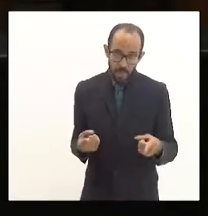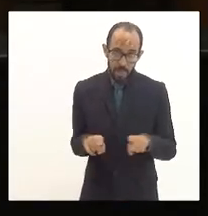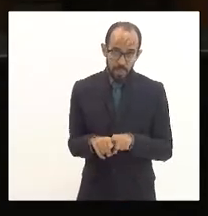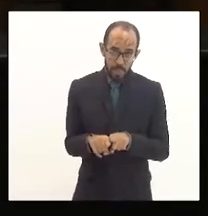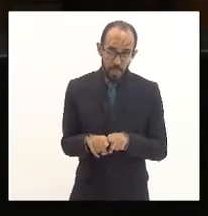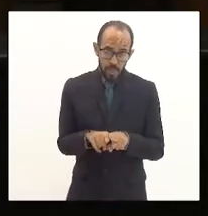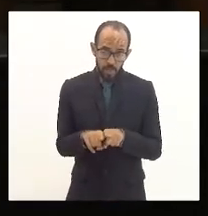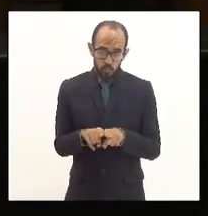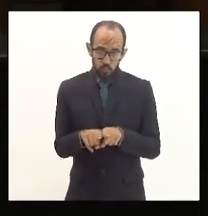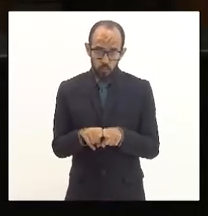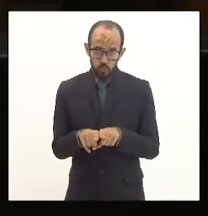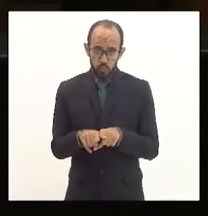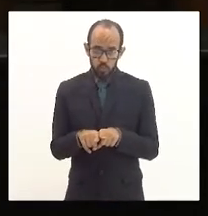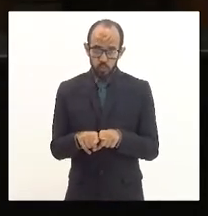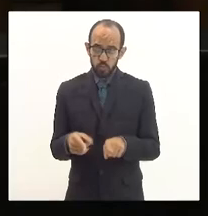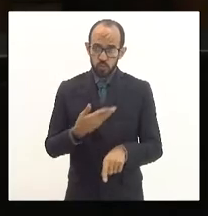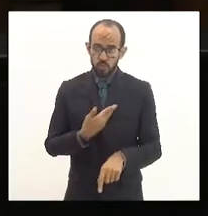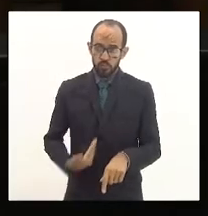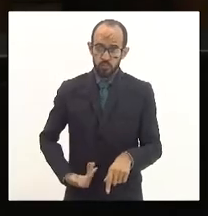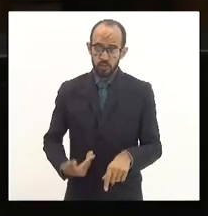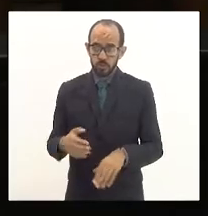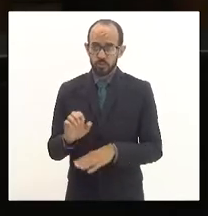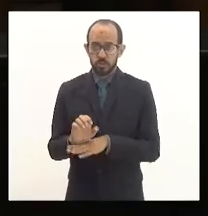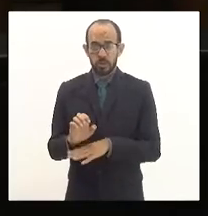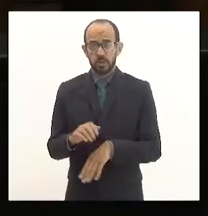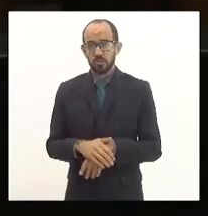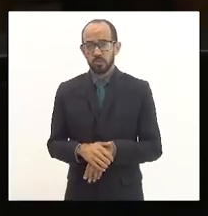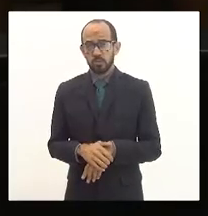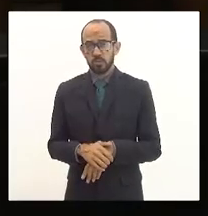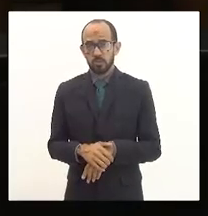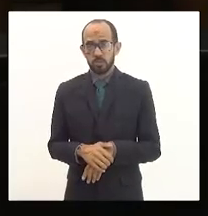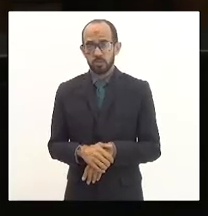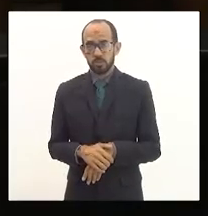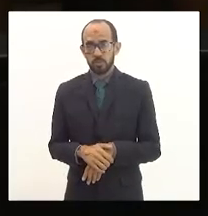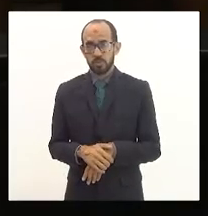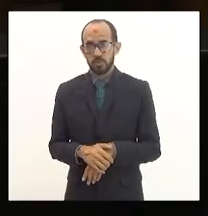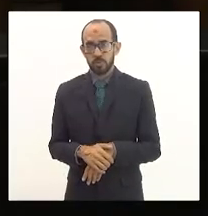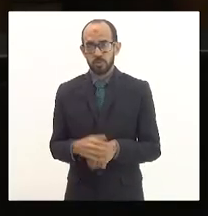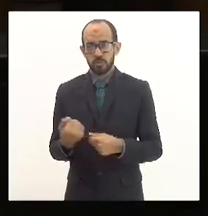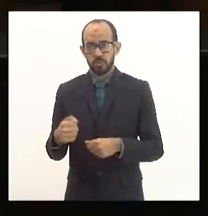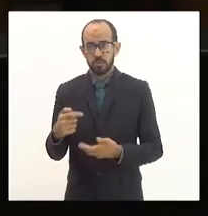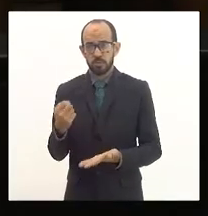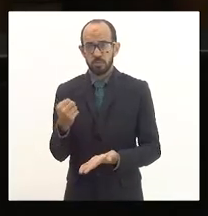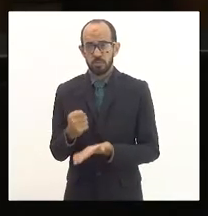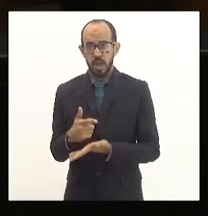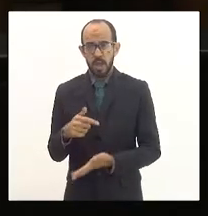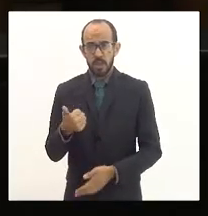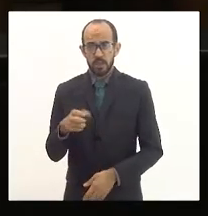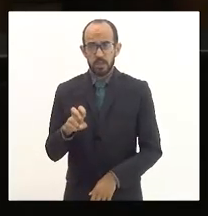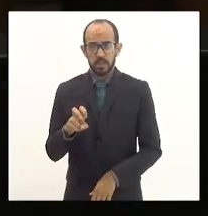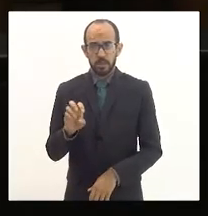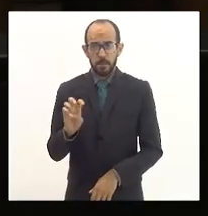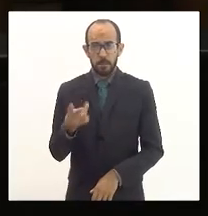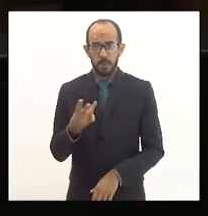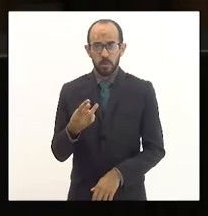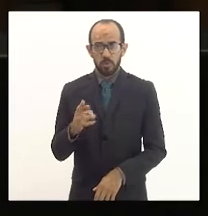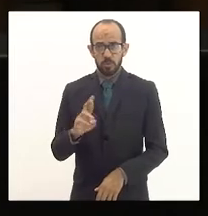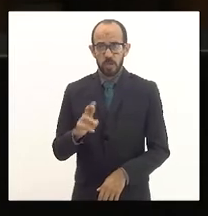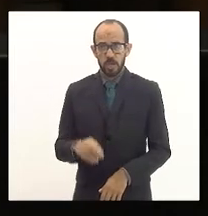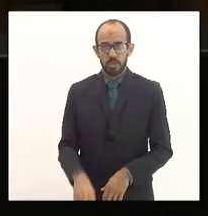estadual o que o governo estadual Tem que pagar 15 milhões anuais